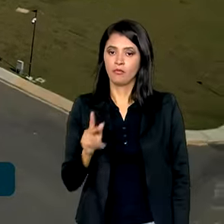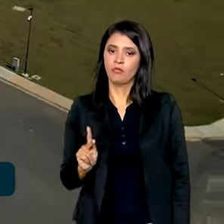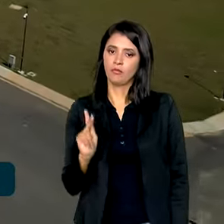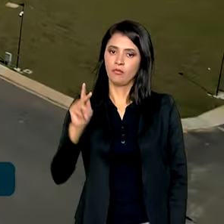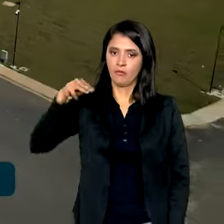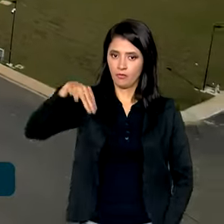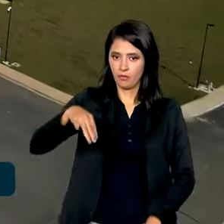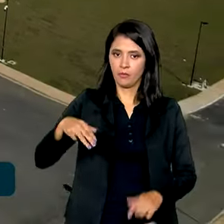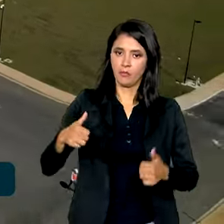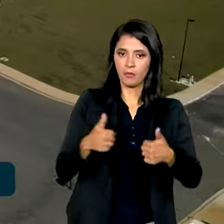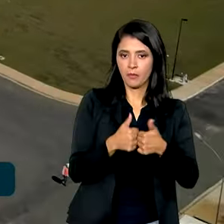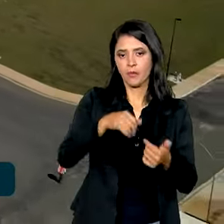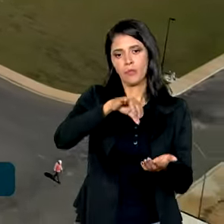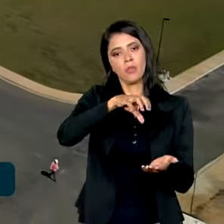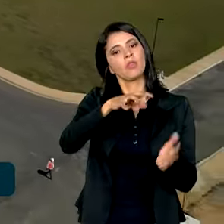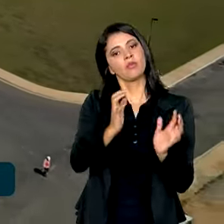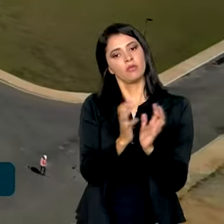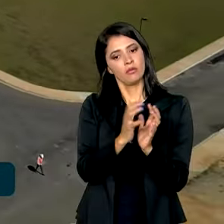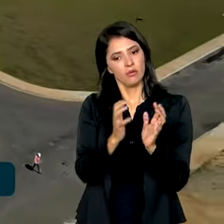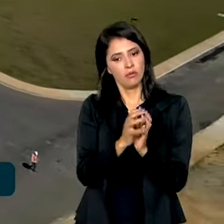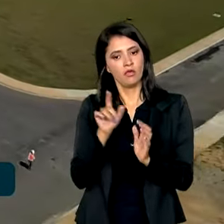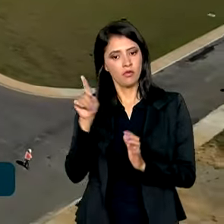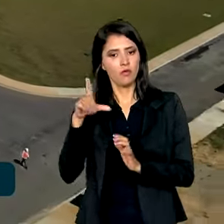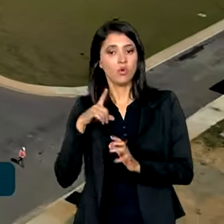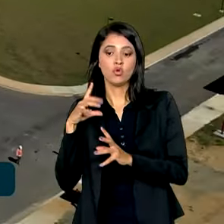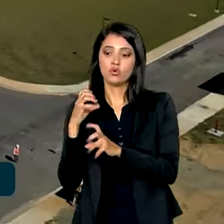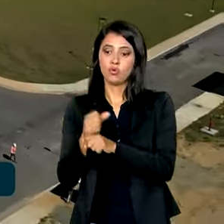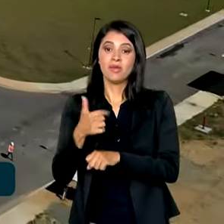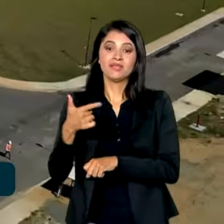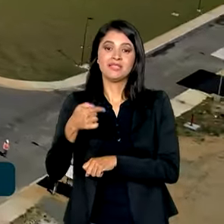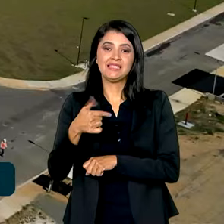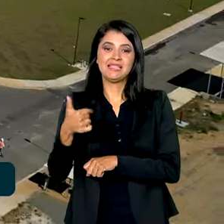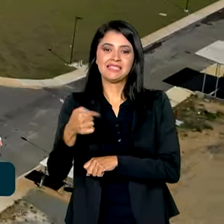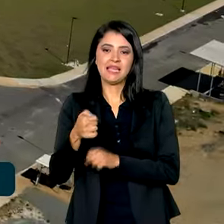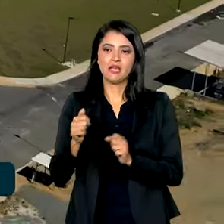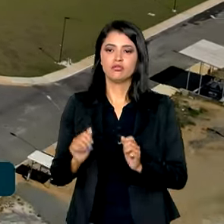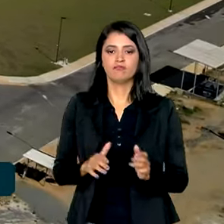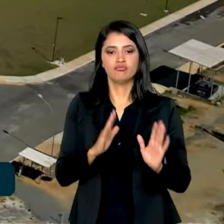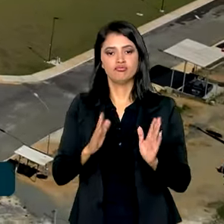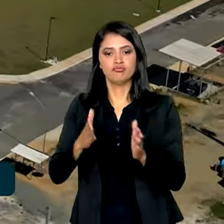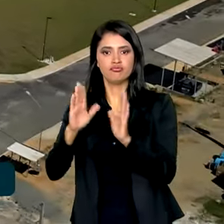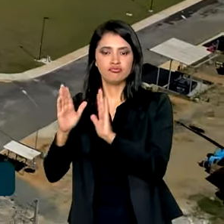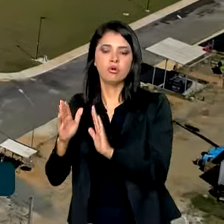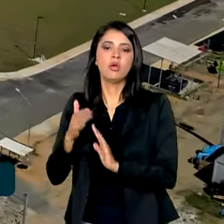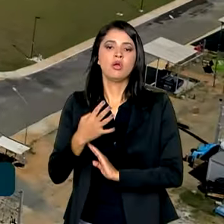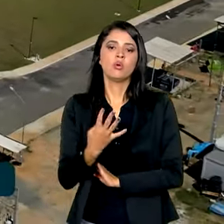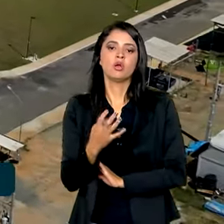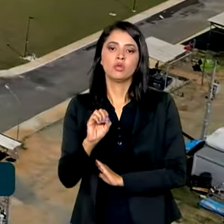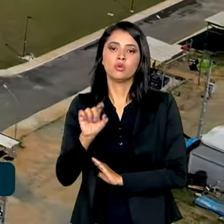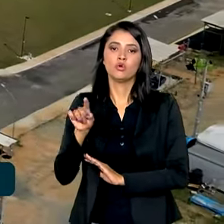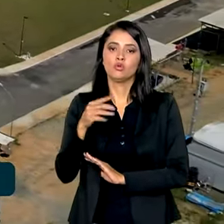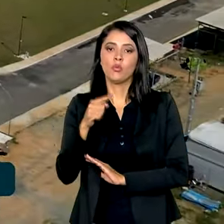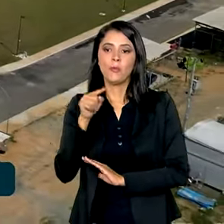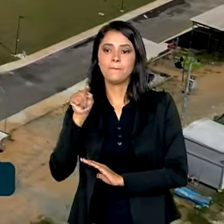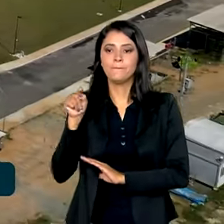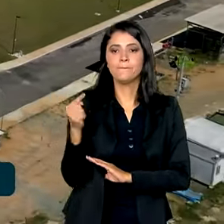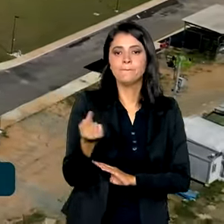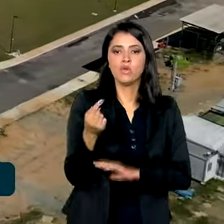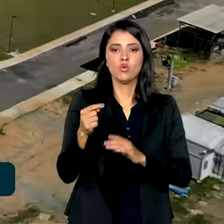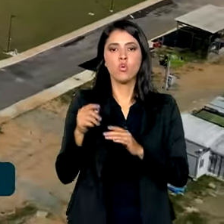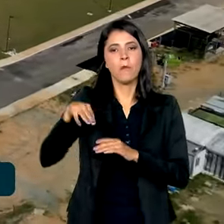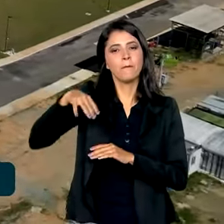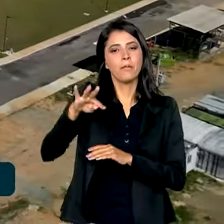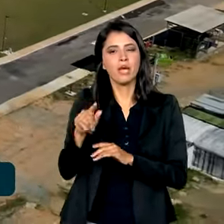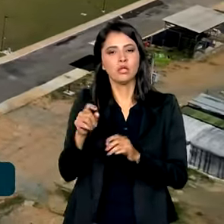quilômetros de Recife, a Hemobras conta com 17 prédios distribuídos em 48 mil metros quadrados de área